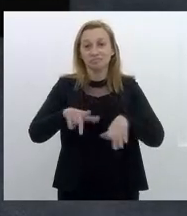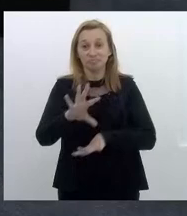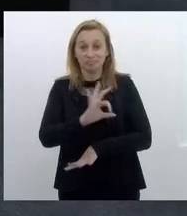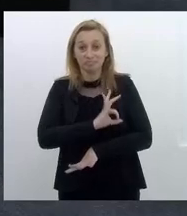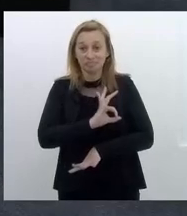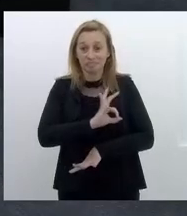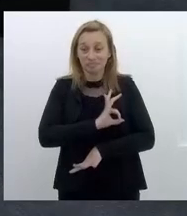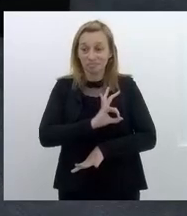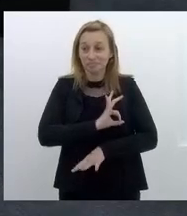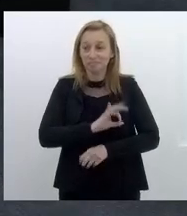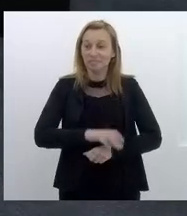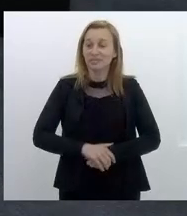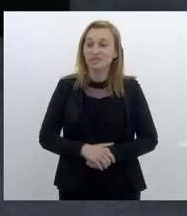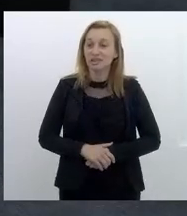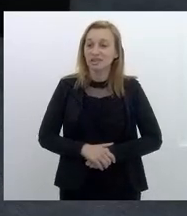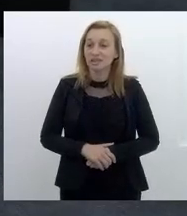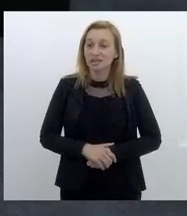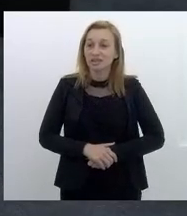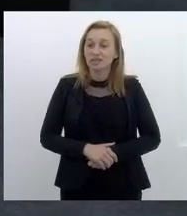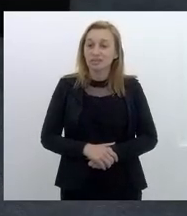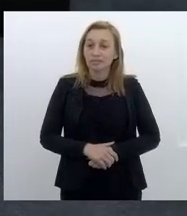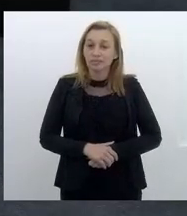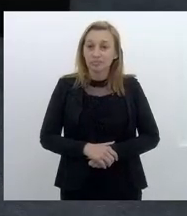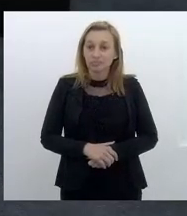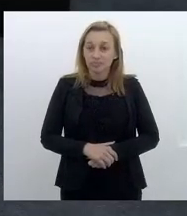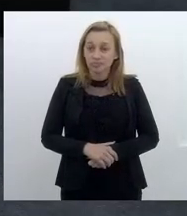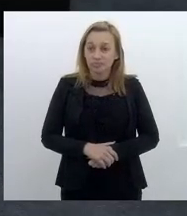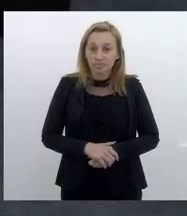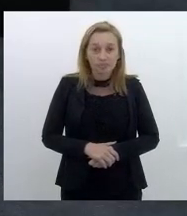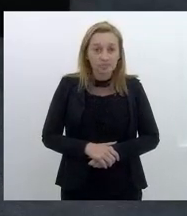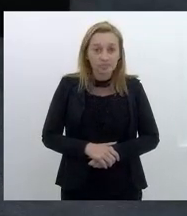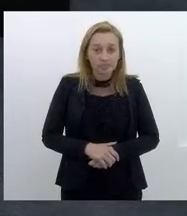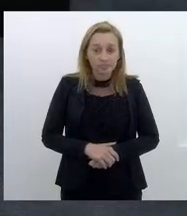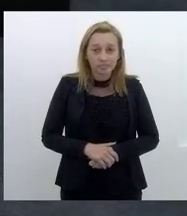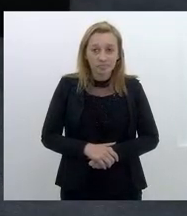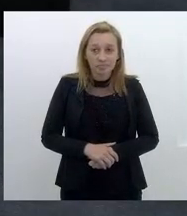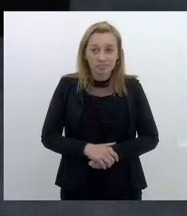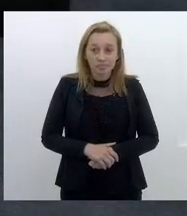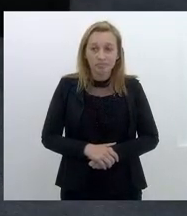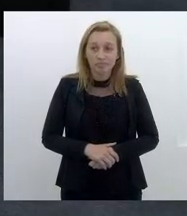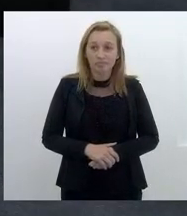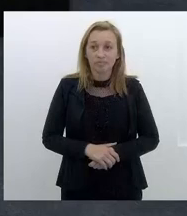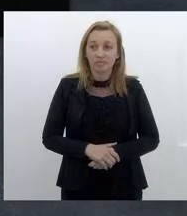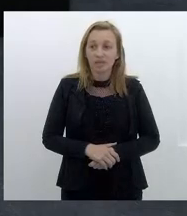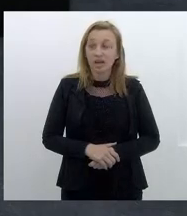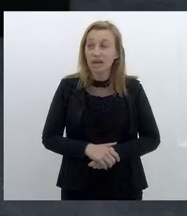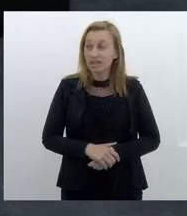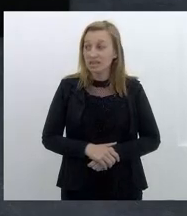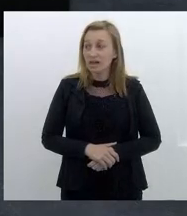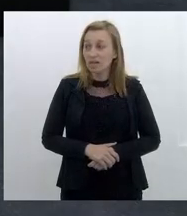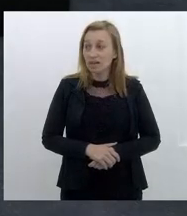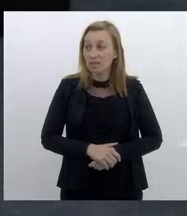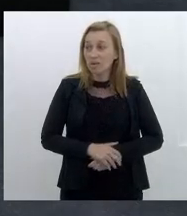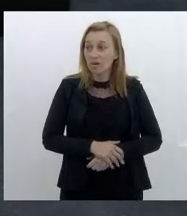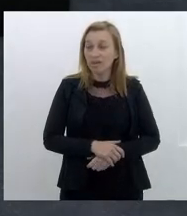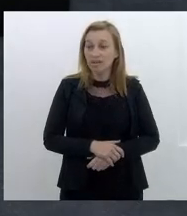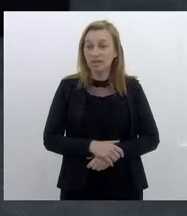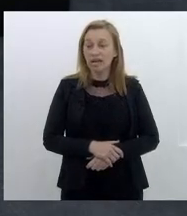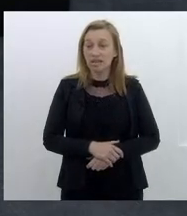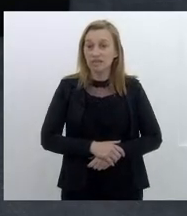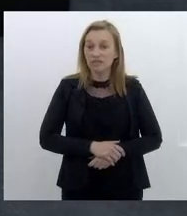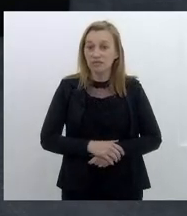na Inglaterra se aposenta com 50 anos na França com 52 anos no Brasil não poderia ser diferente